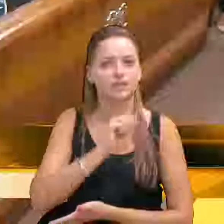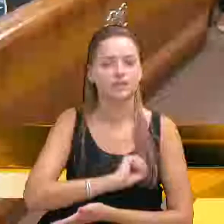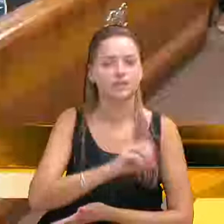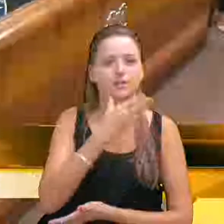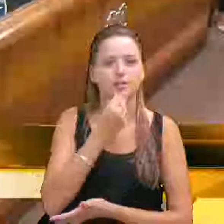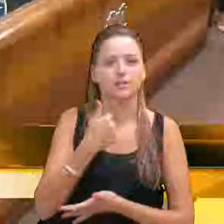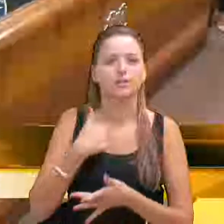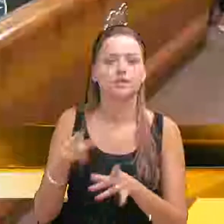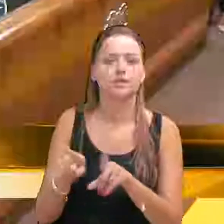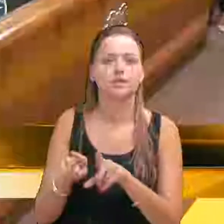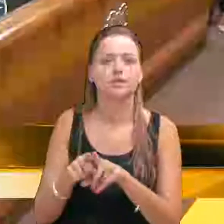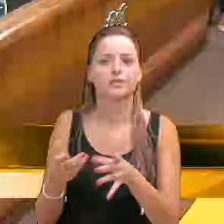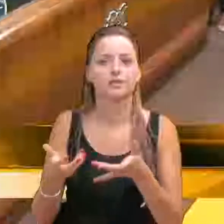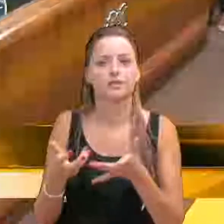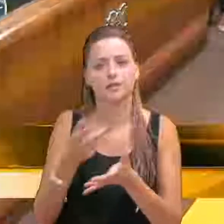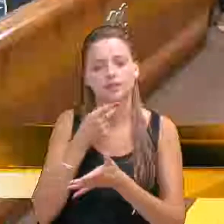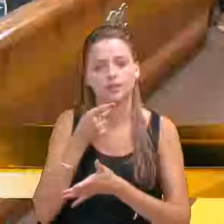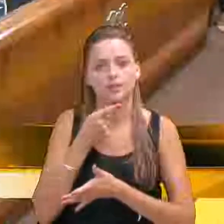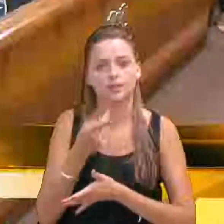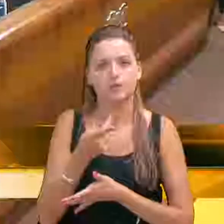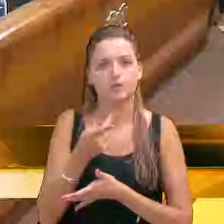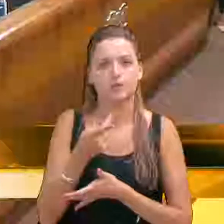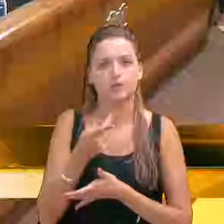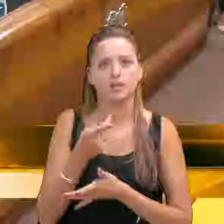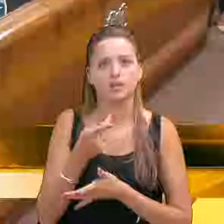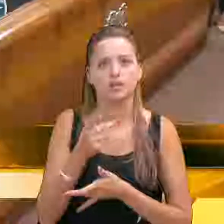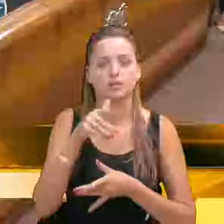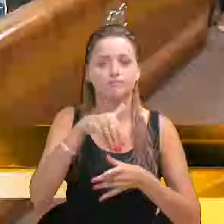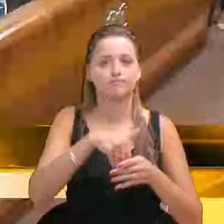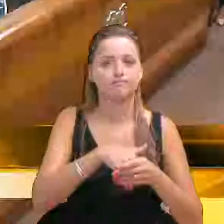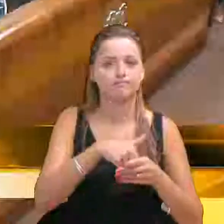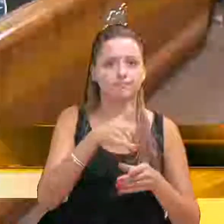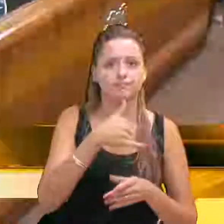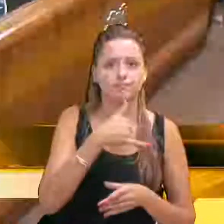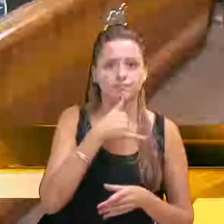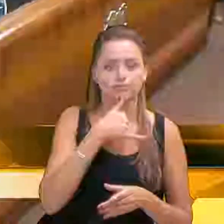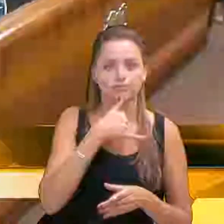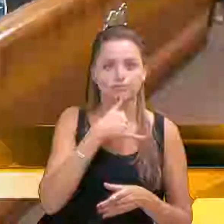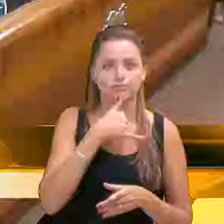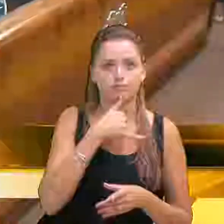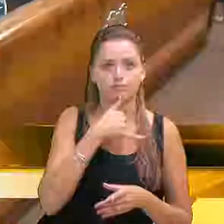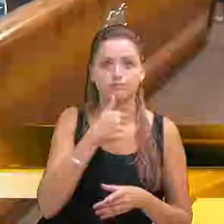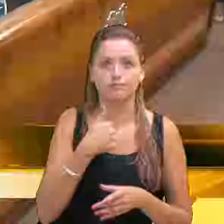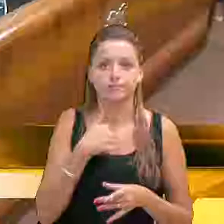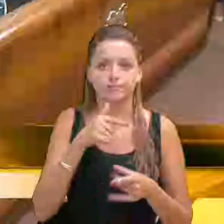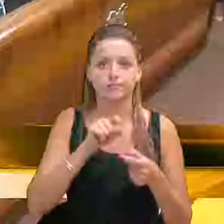também quero registrar, solicitando um voto de pesar feito por mim,